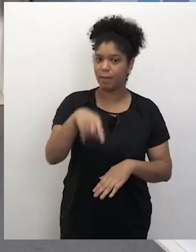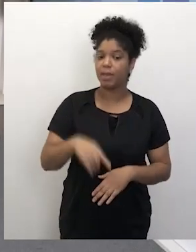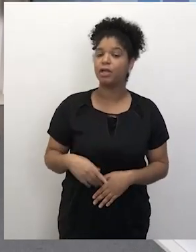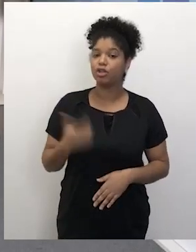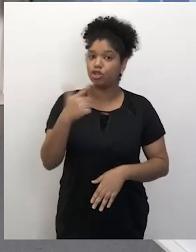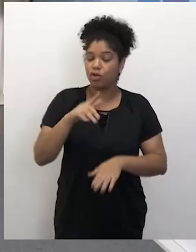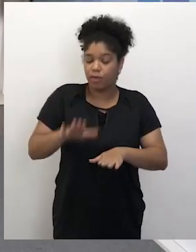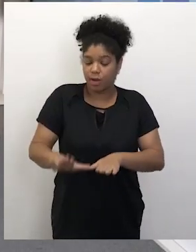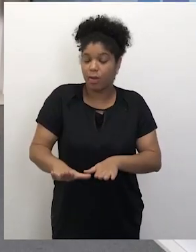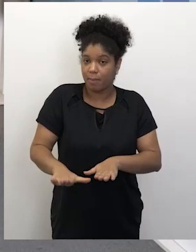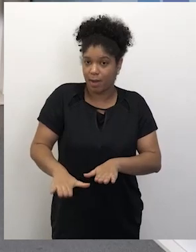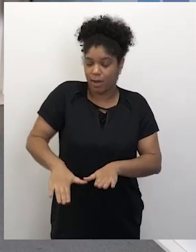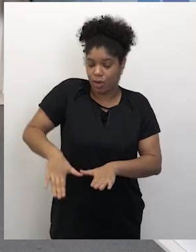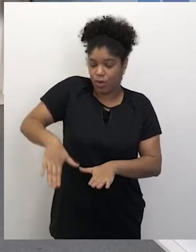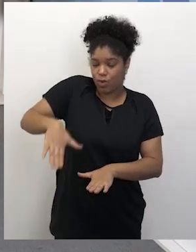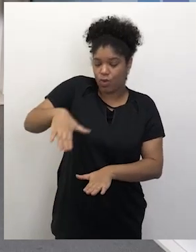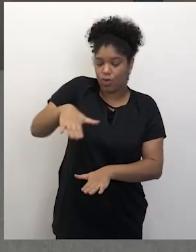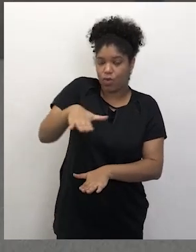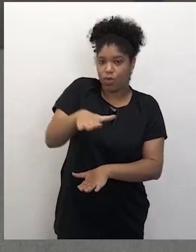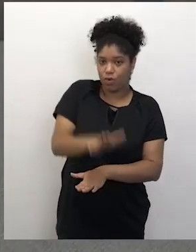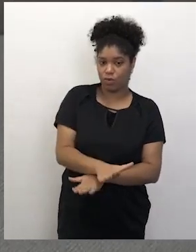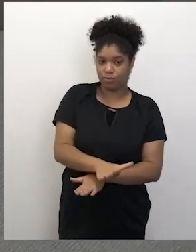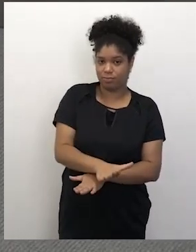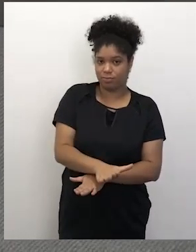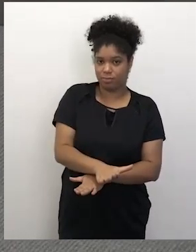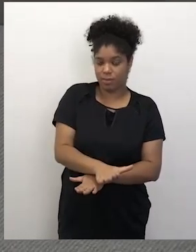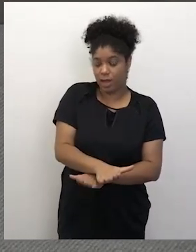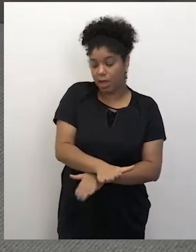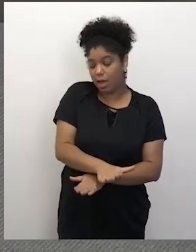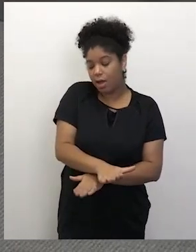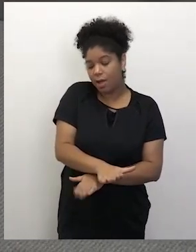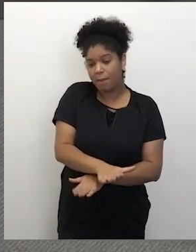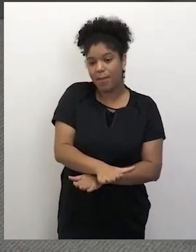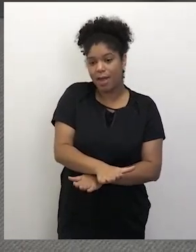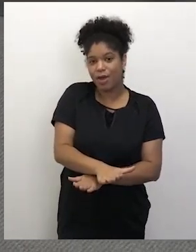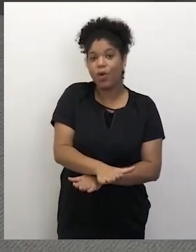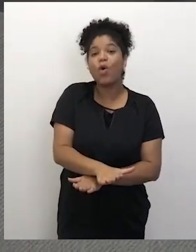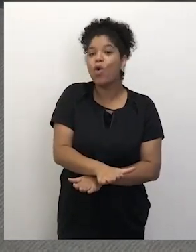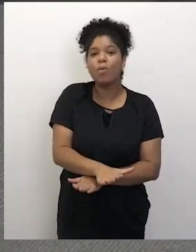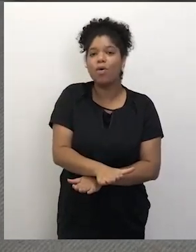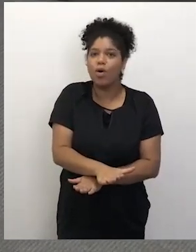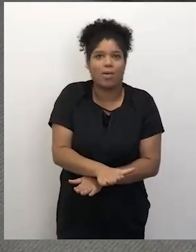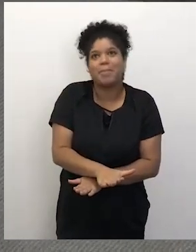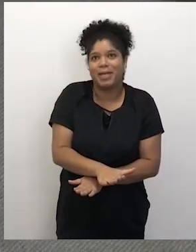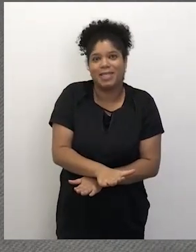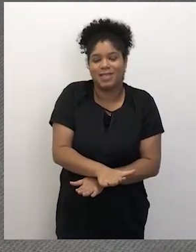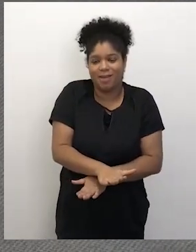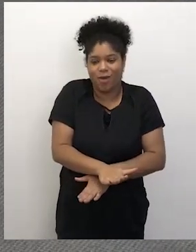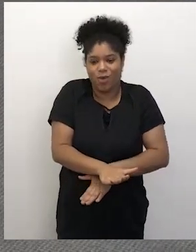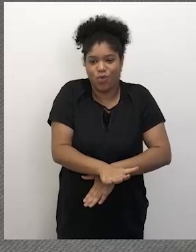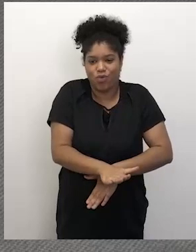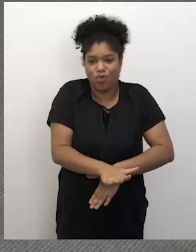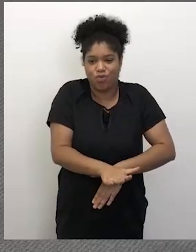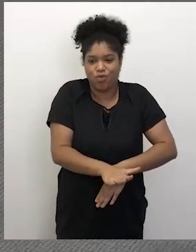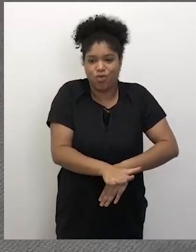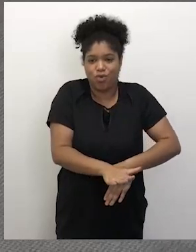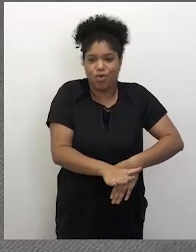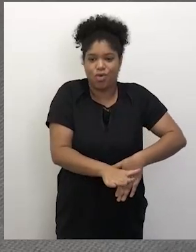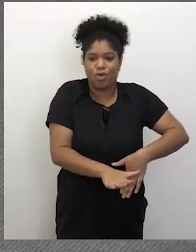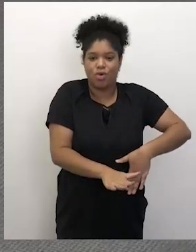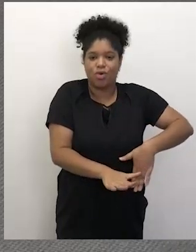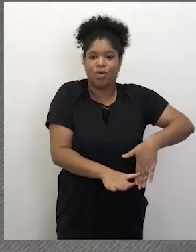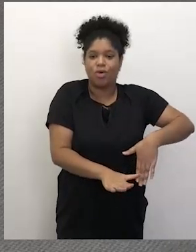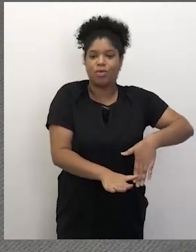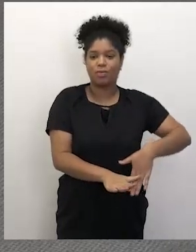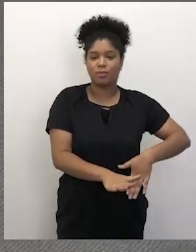perna direita, ela que cruza. Cruzou. E aí a perna que tá atrás, gente, não tem como ser outra pra ir pra trás. É um esqui, né? É, ó. Vai pra